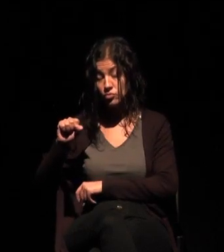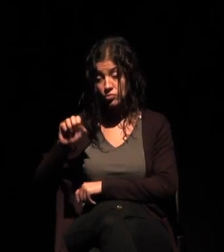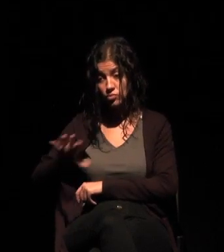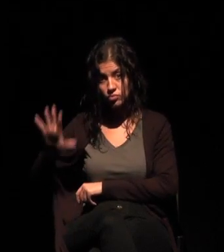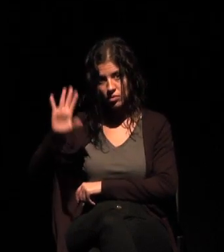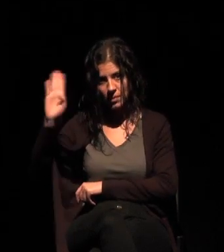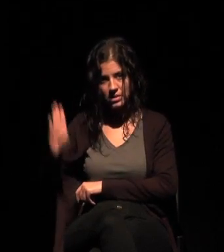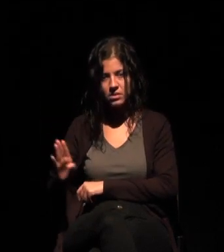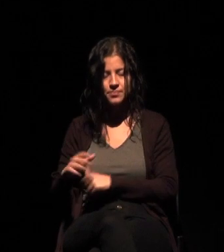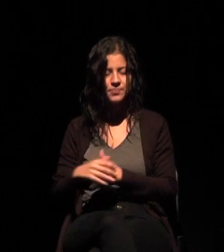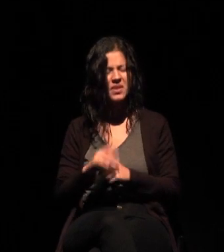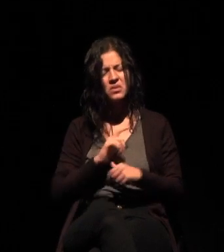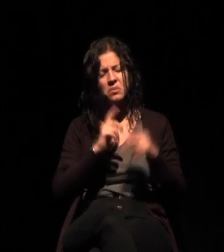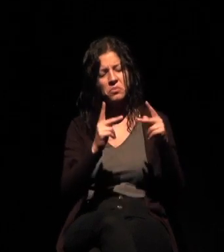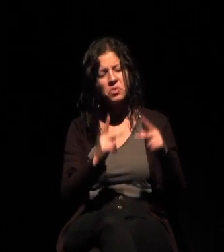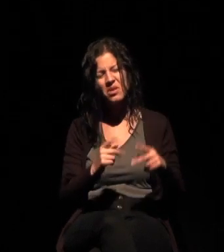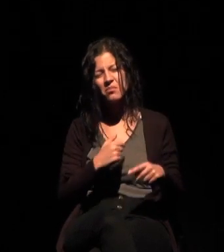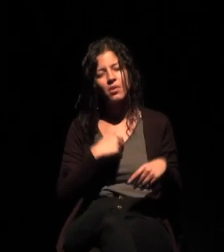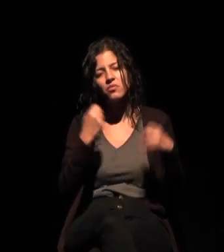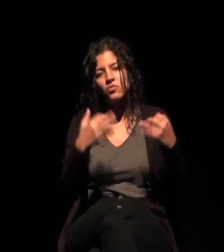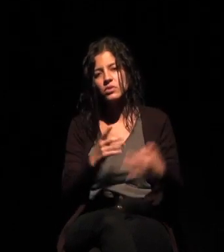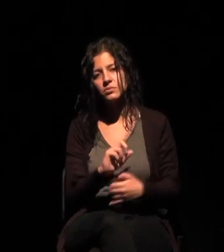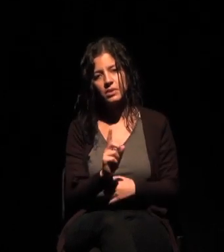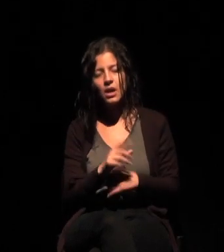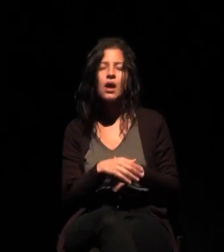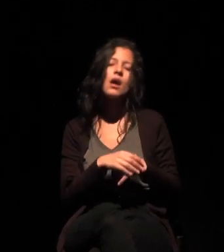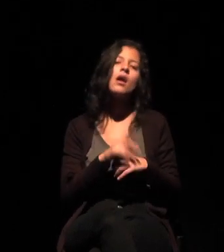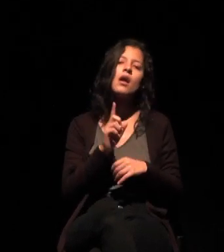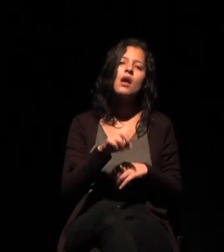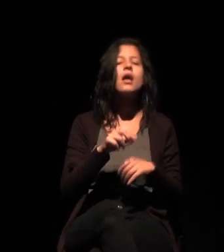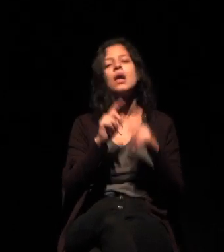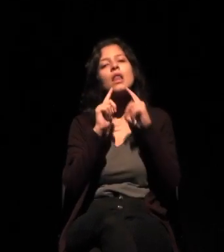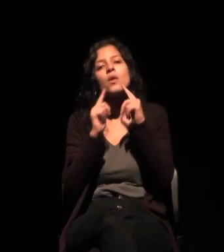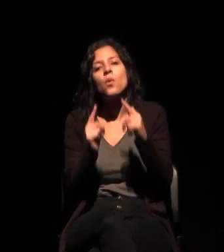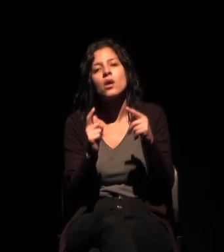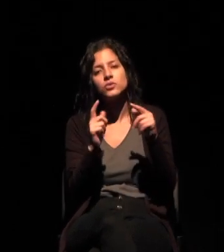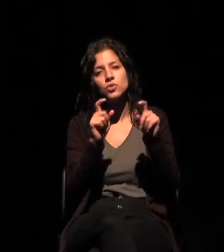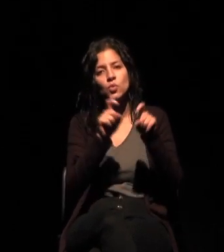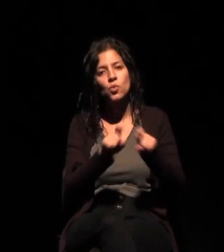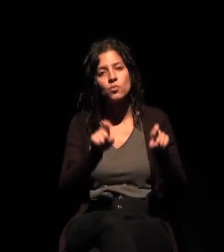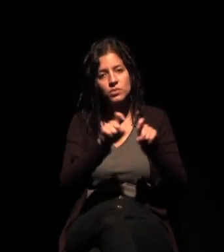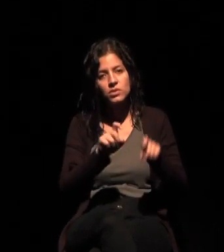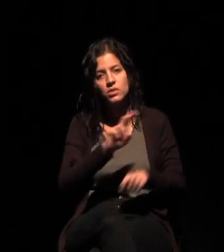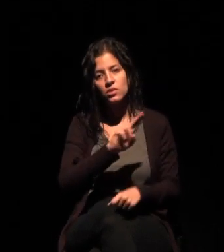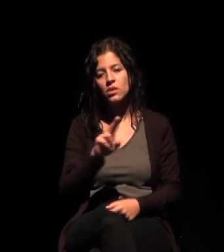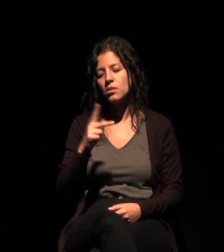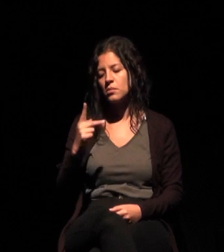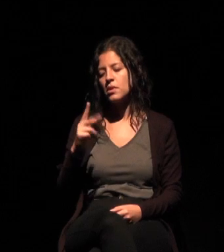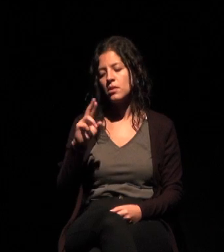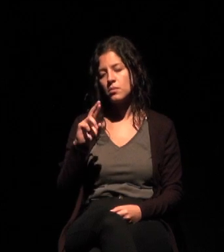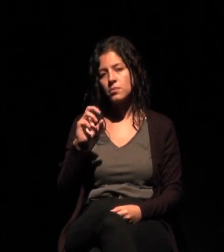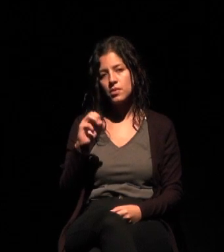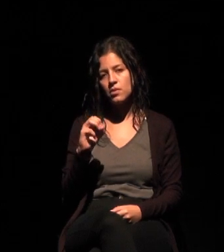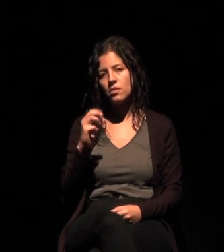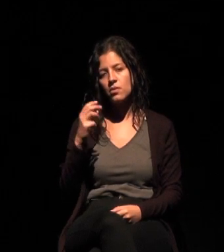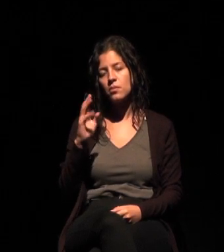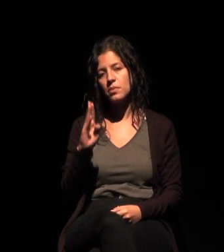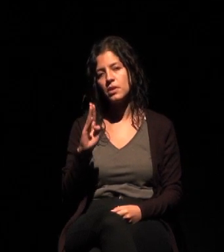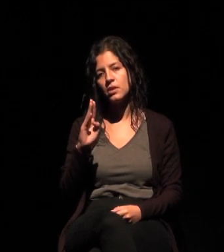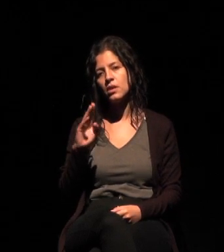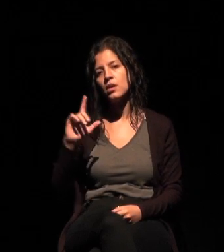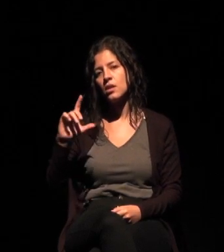programa aí que eu não vou tentar explicar agora mas é um problema numa linguagem de computação chama próprio blog ele tem um lado